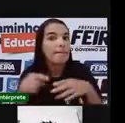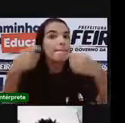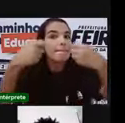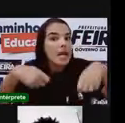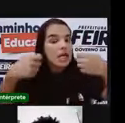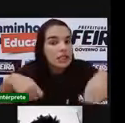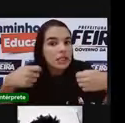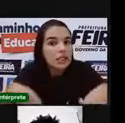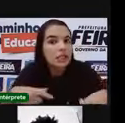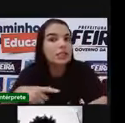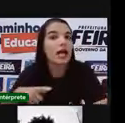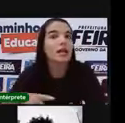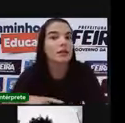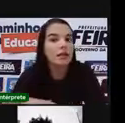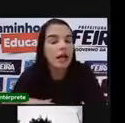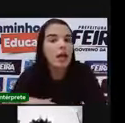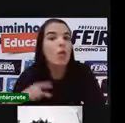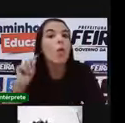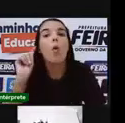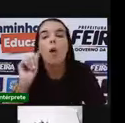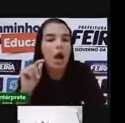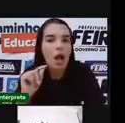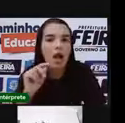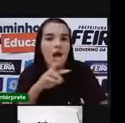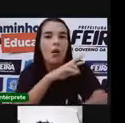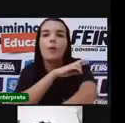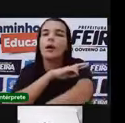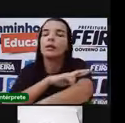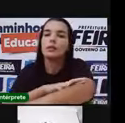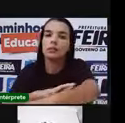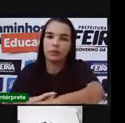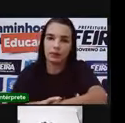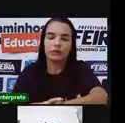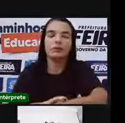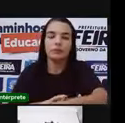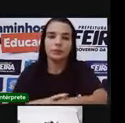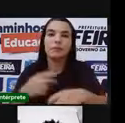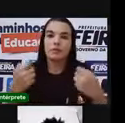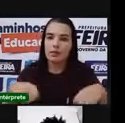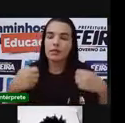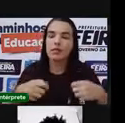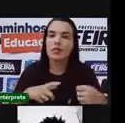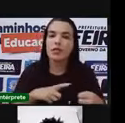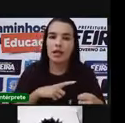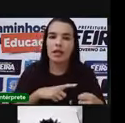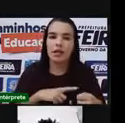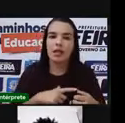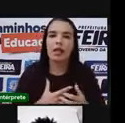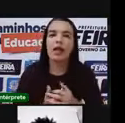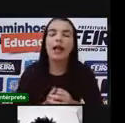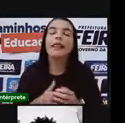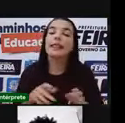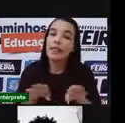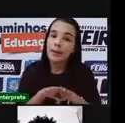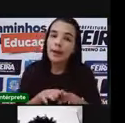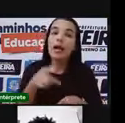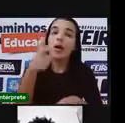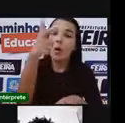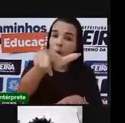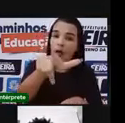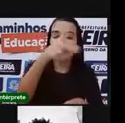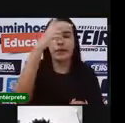Ela também é diferente da gente, não é? E merece ser respeitado. É também um outro, uma